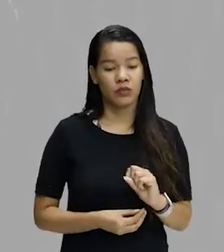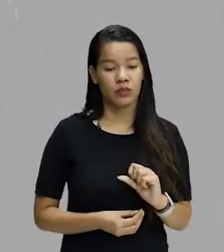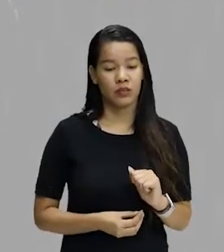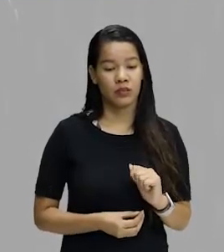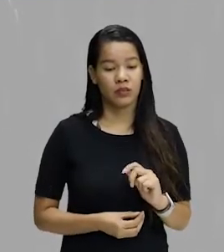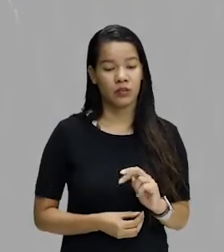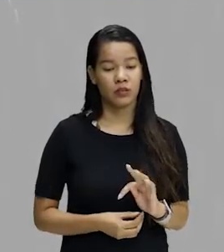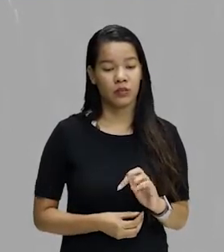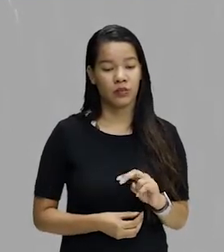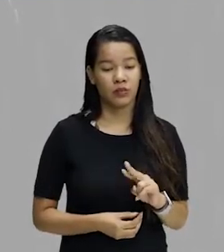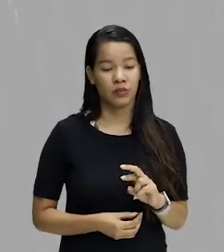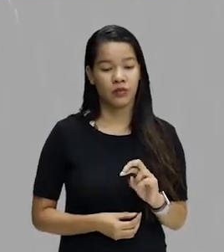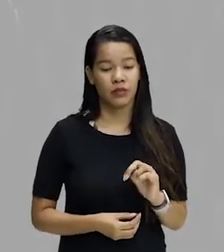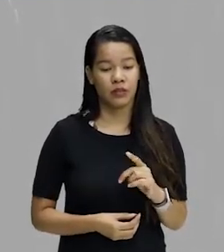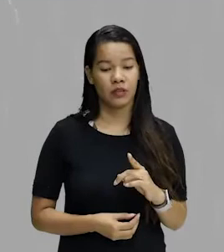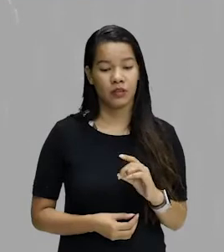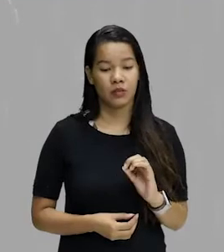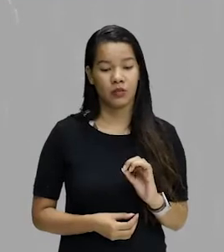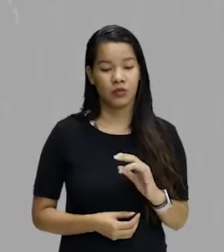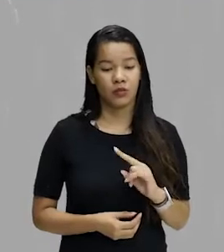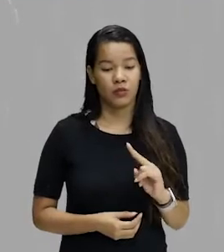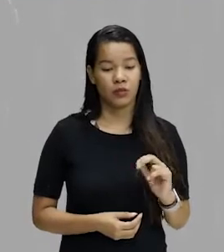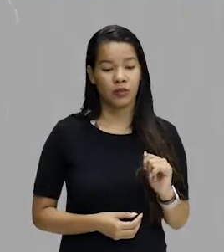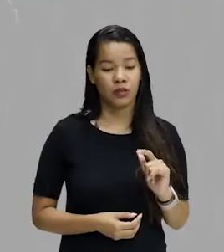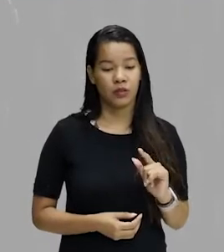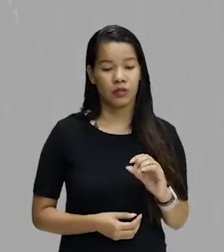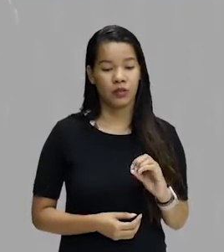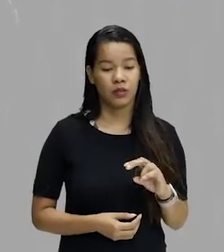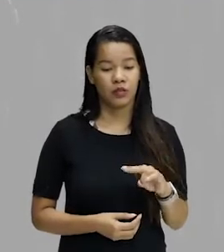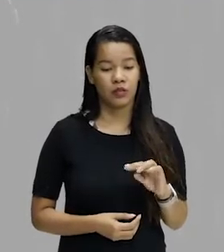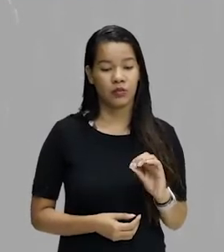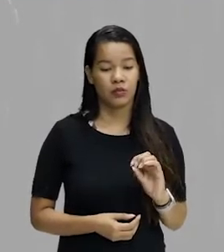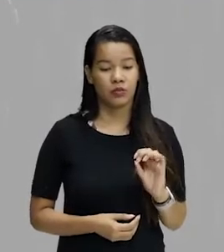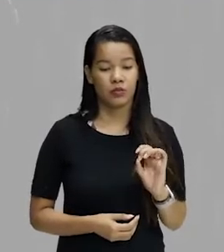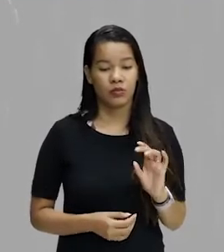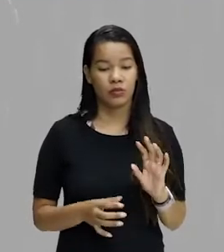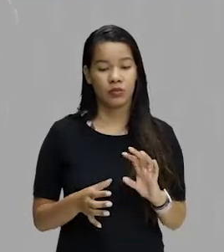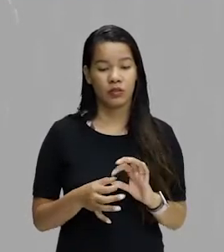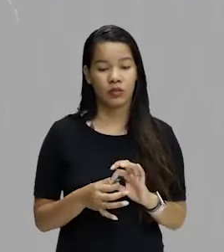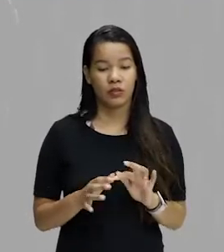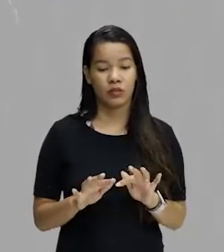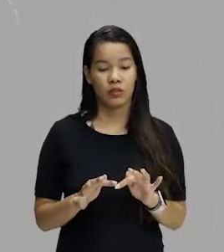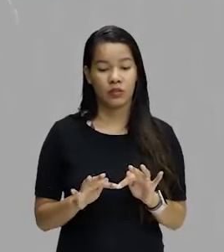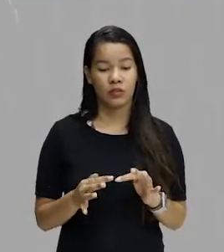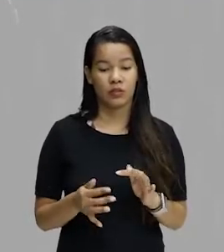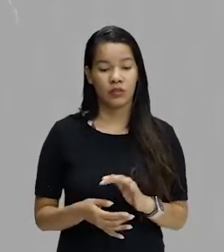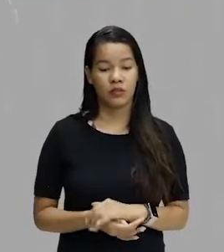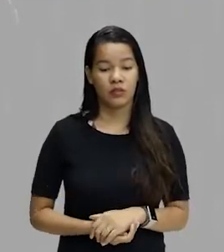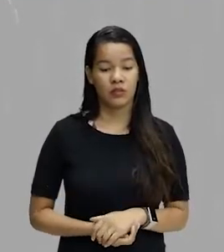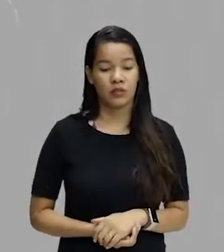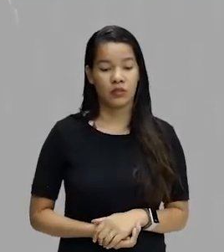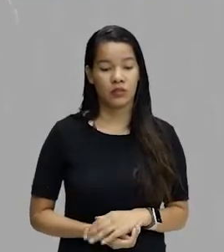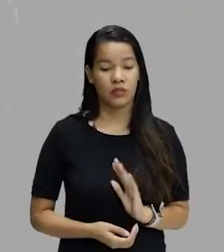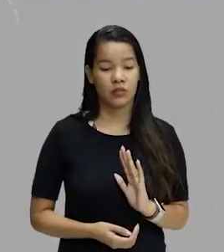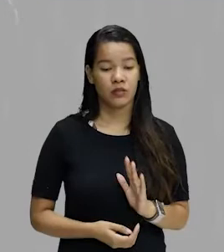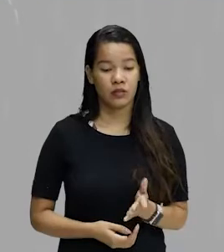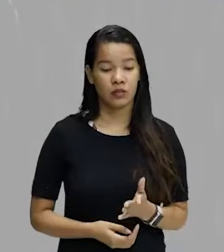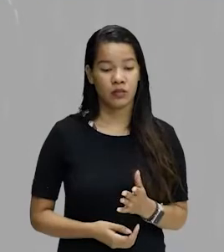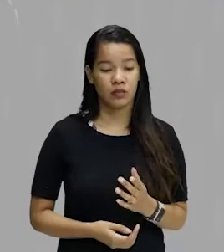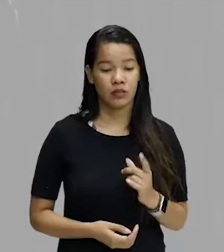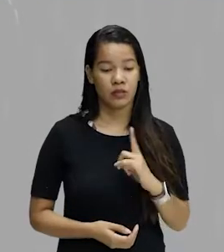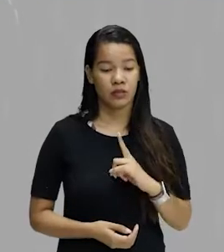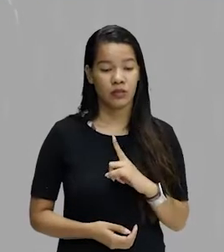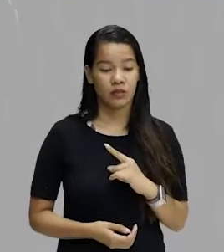um alcano, né? Composto saturado, somente ligações simples. Bom, compostos saturados, né, já disparam o